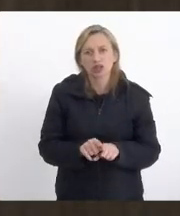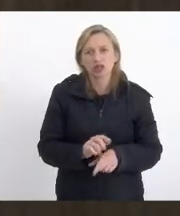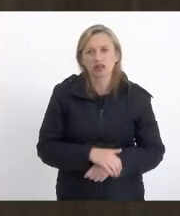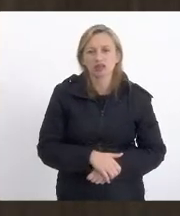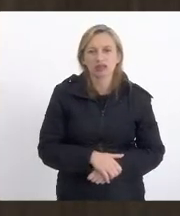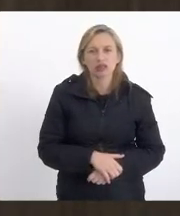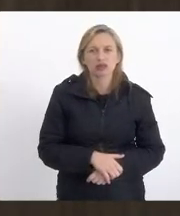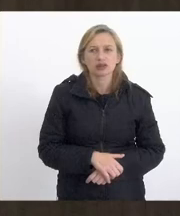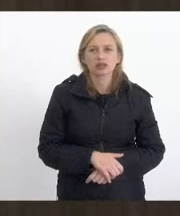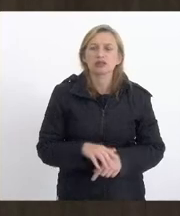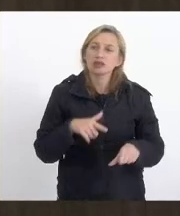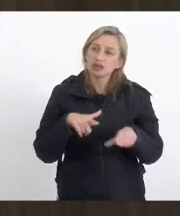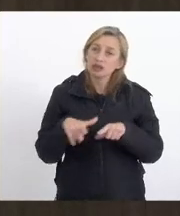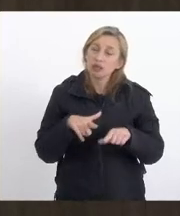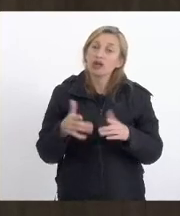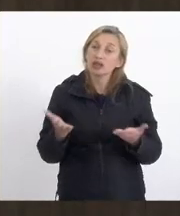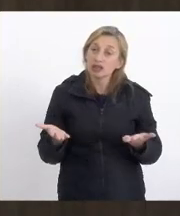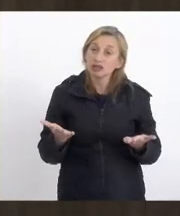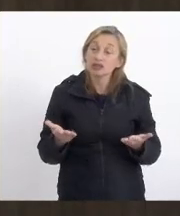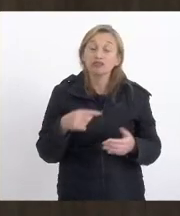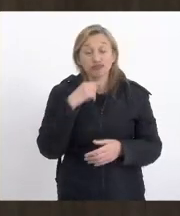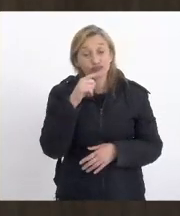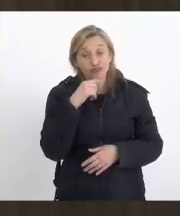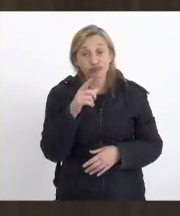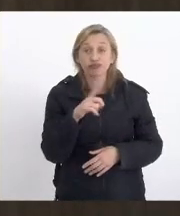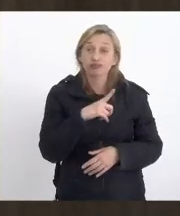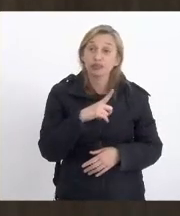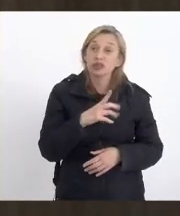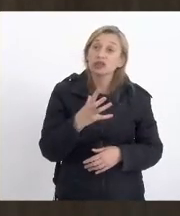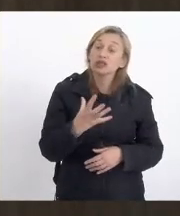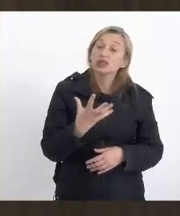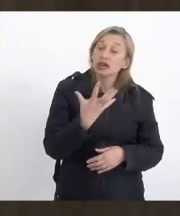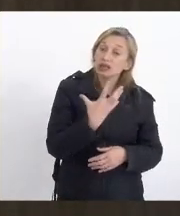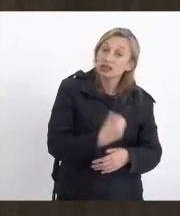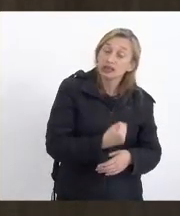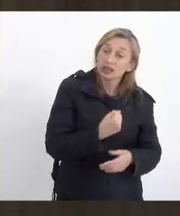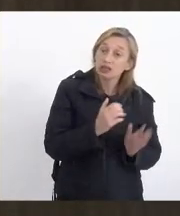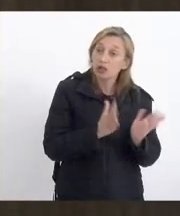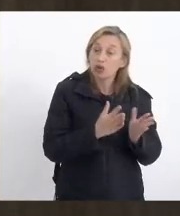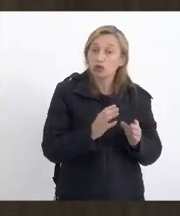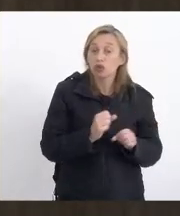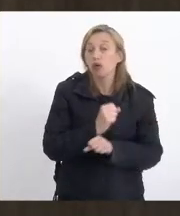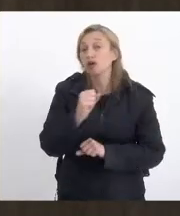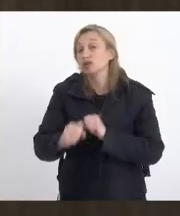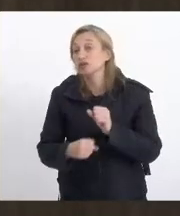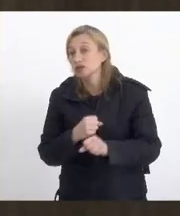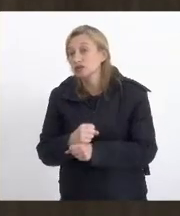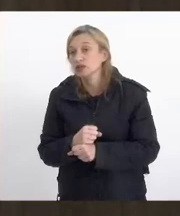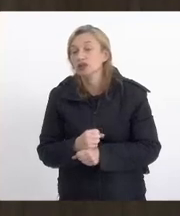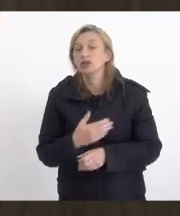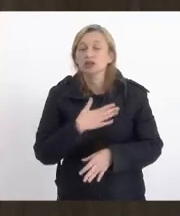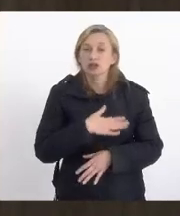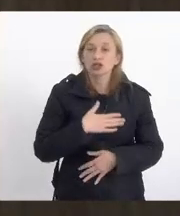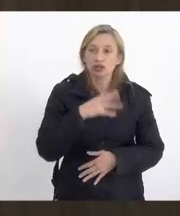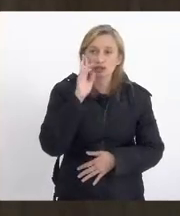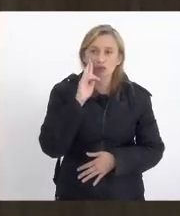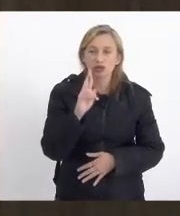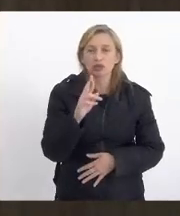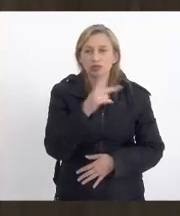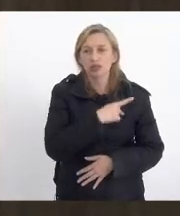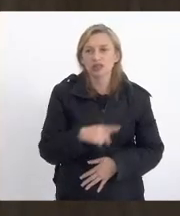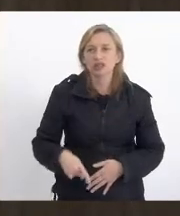para a inatividade e estão nessa dúvida, se requer hoje, se requer o ano que vem. Eu gostaria que o senhor